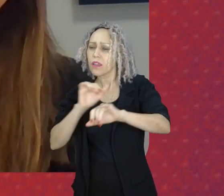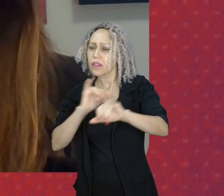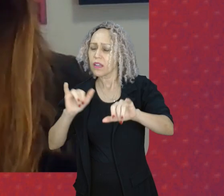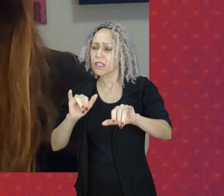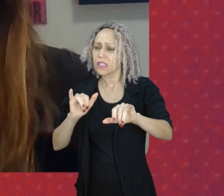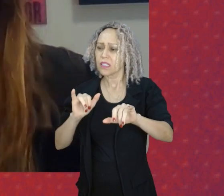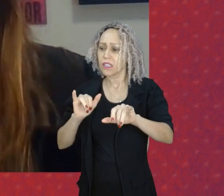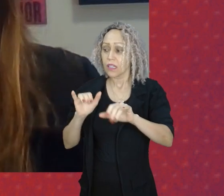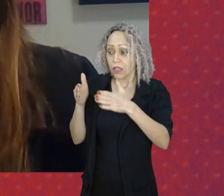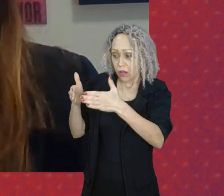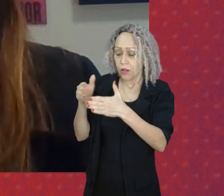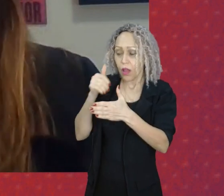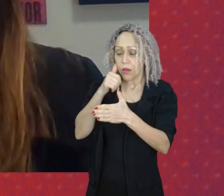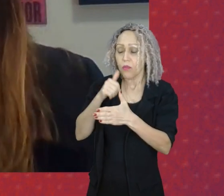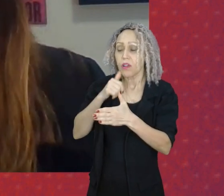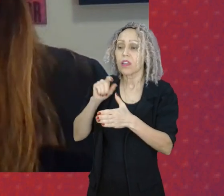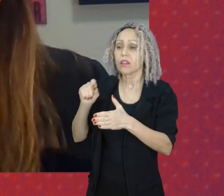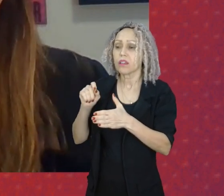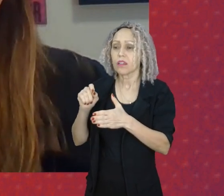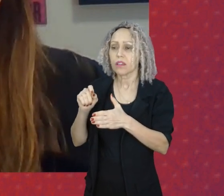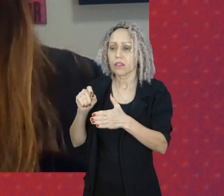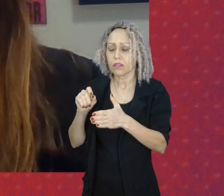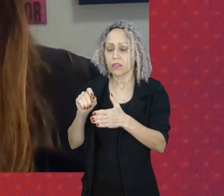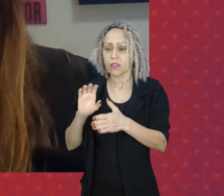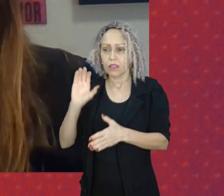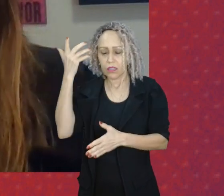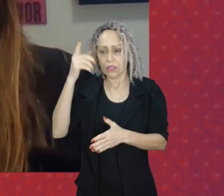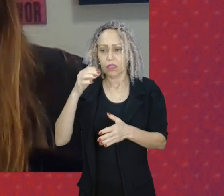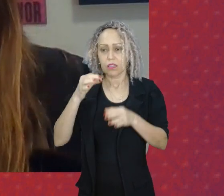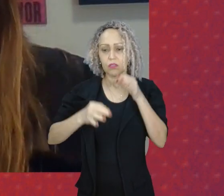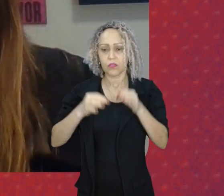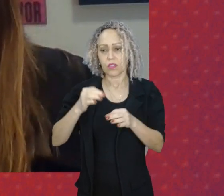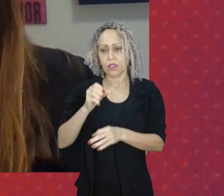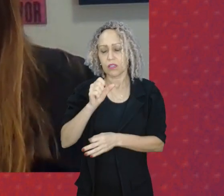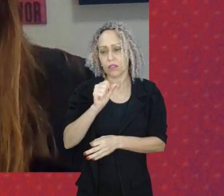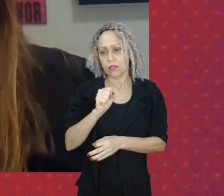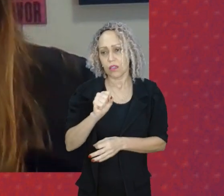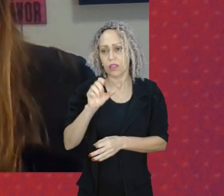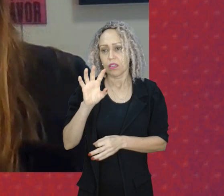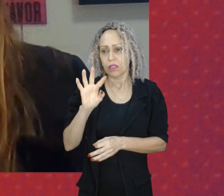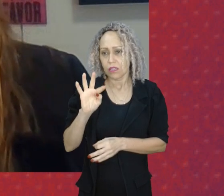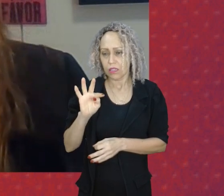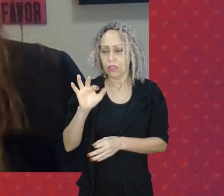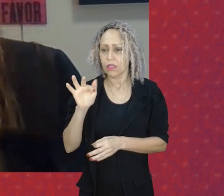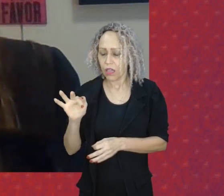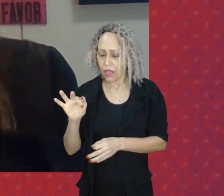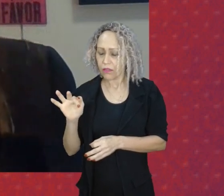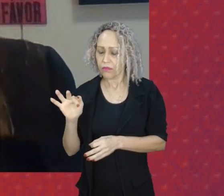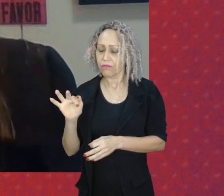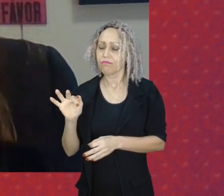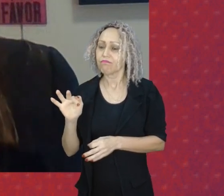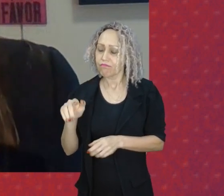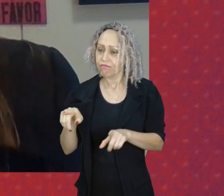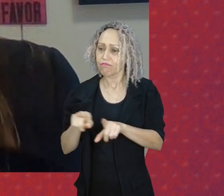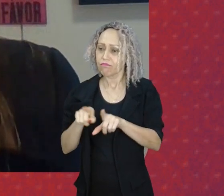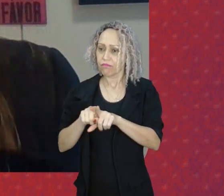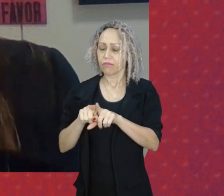de mulheres, pela aplicação das decisões judiciais do STF na DI número 5617 e do TSE na